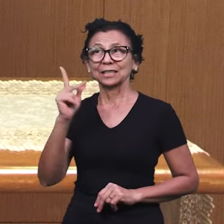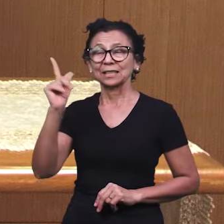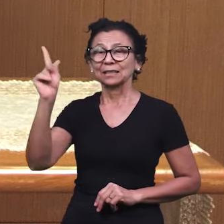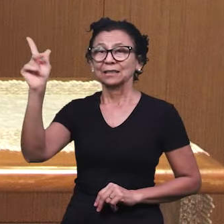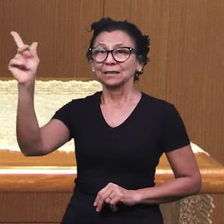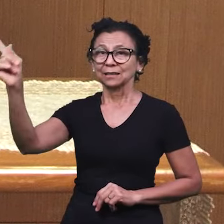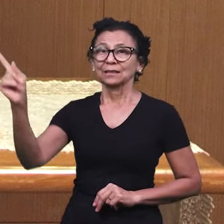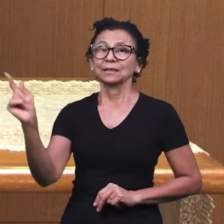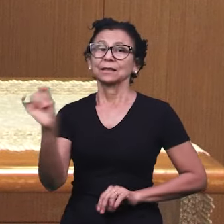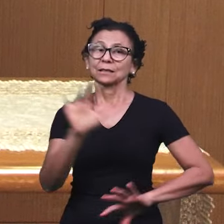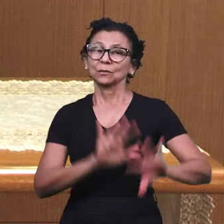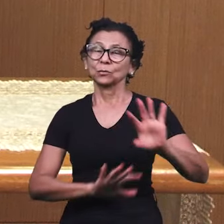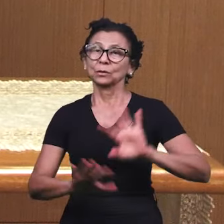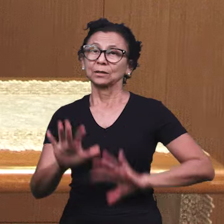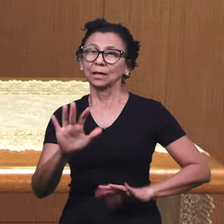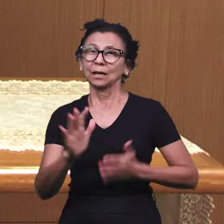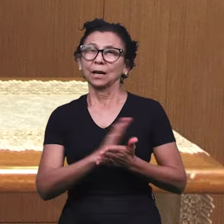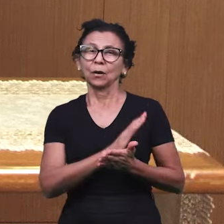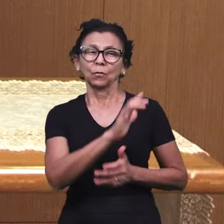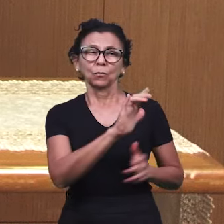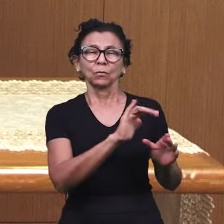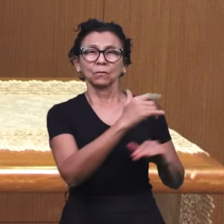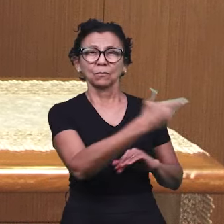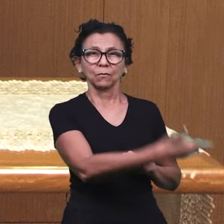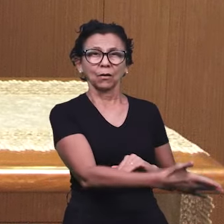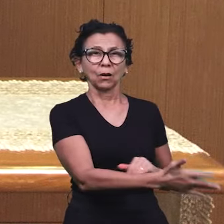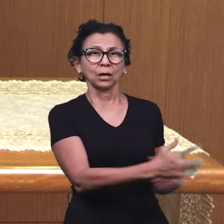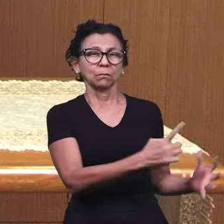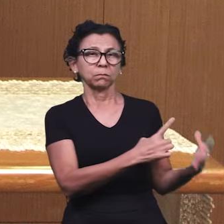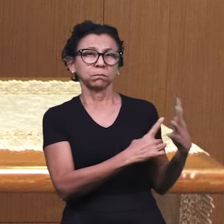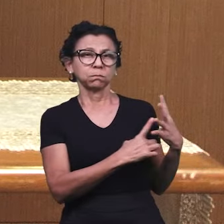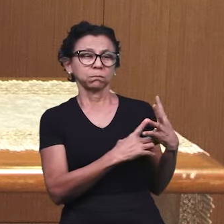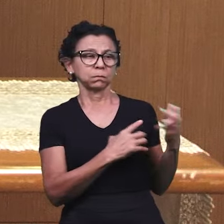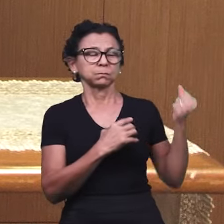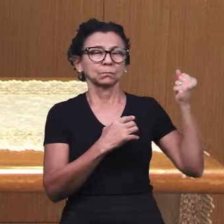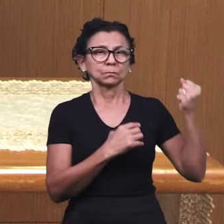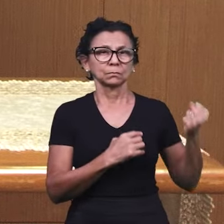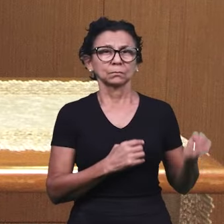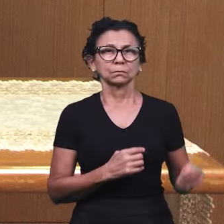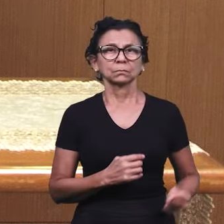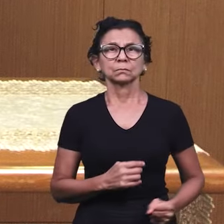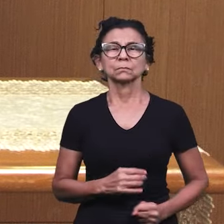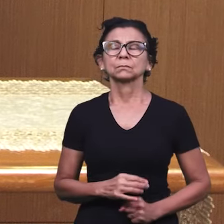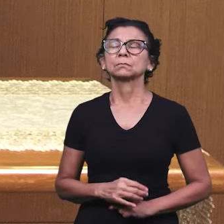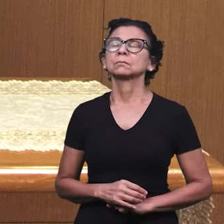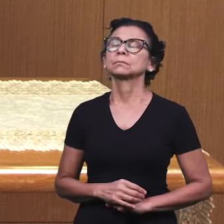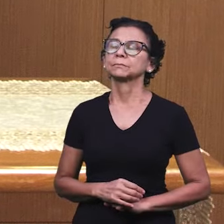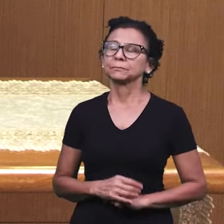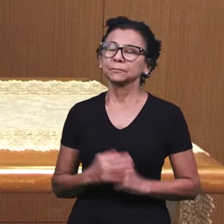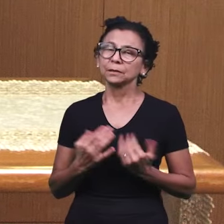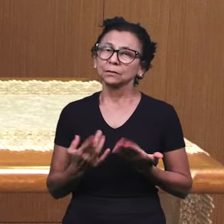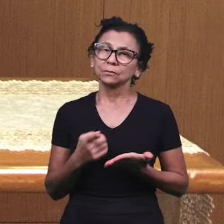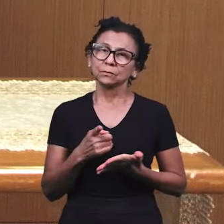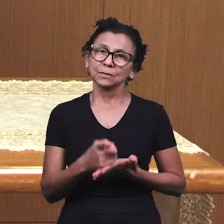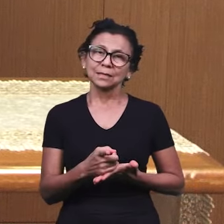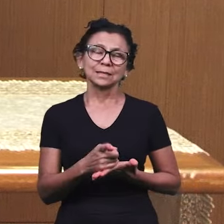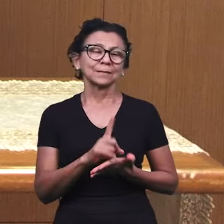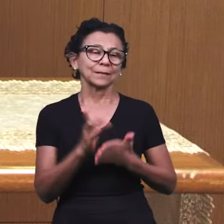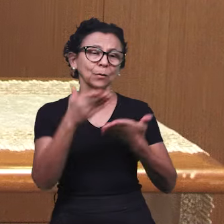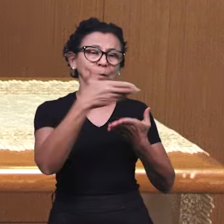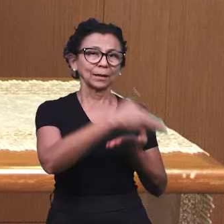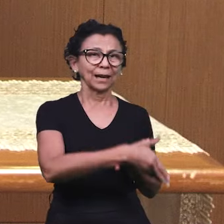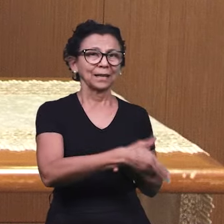muitos podem até querer tirar esta herança de você. Guarda o que tens, para que ninguém tome a